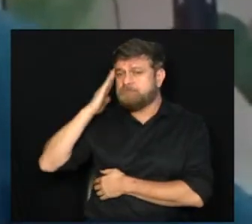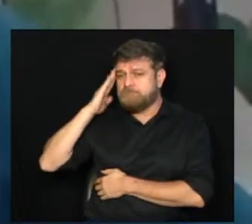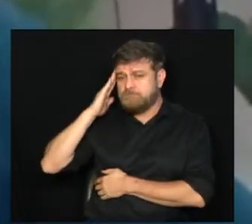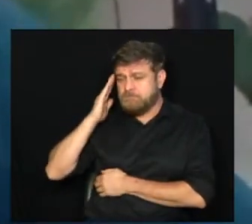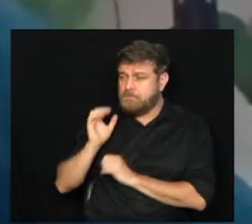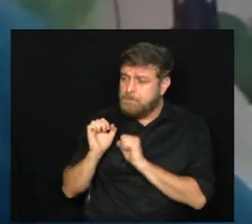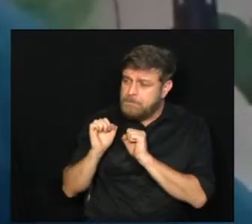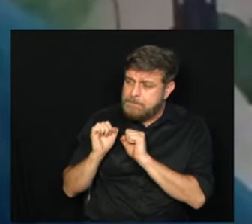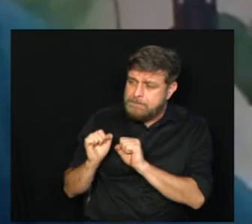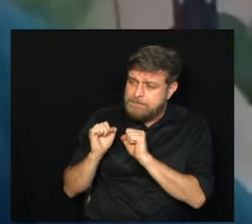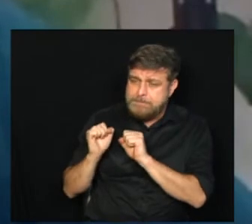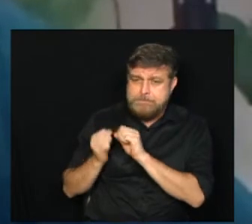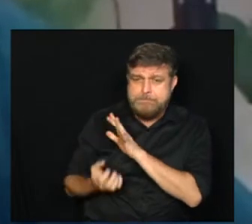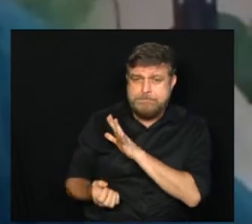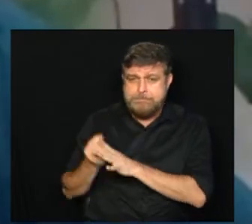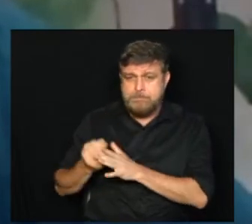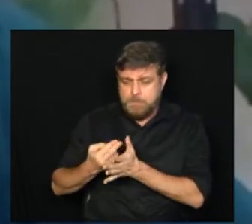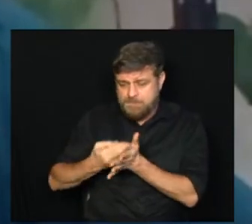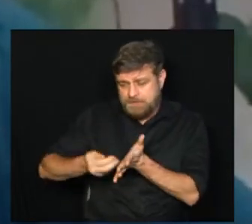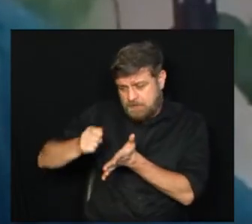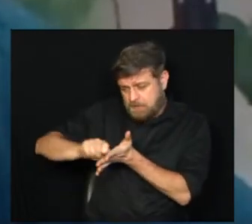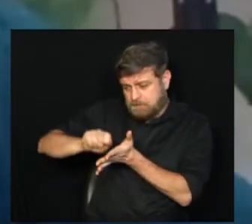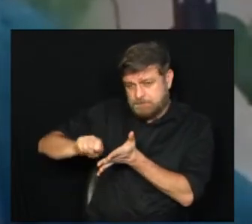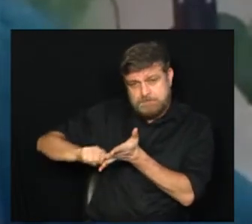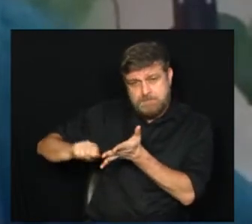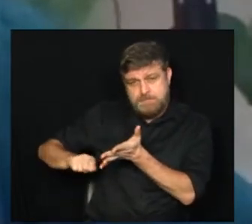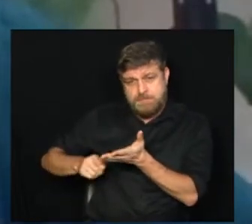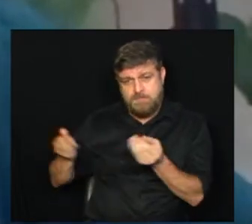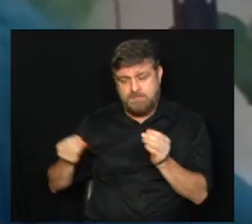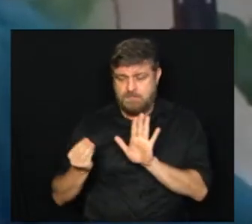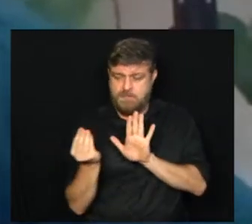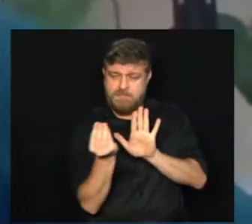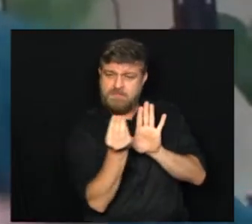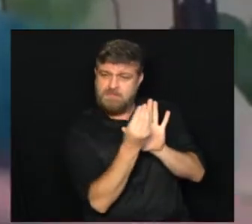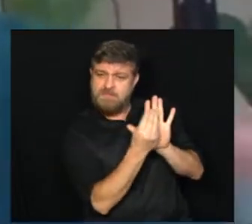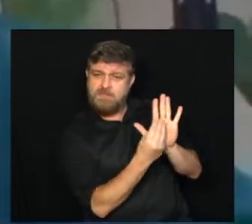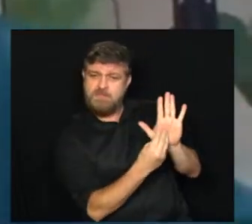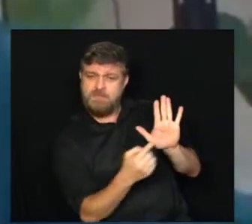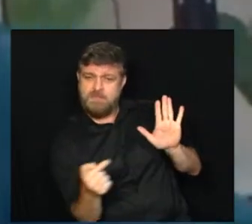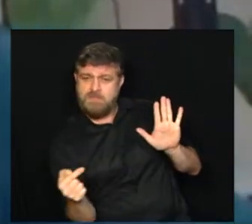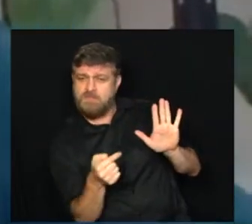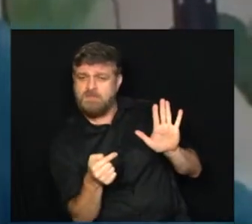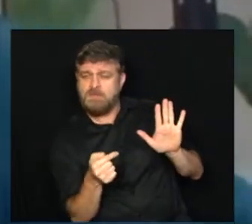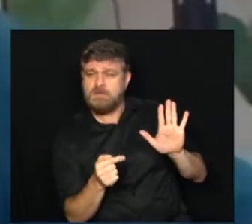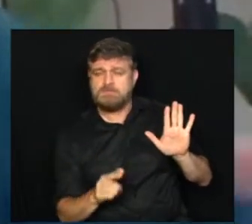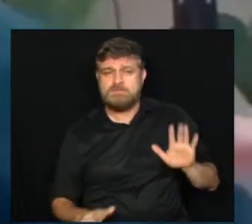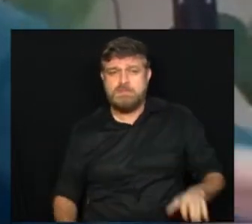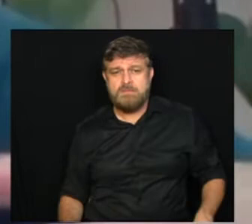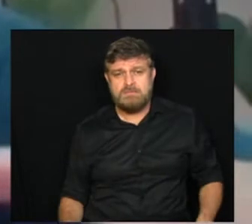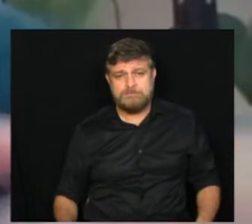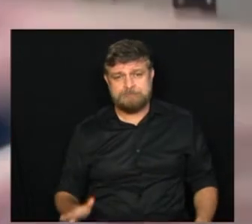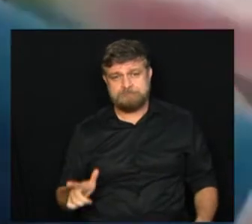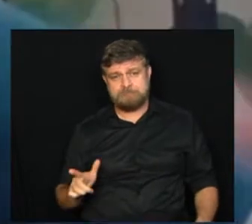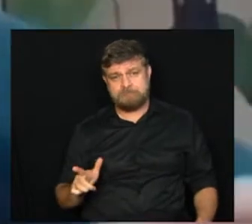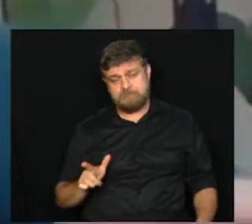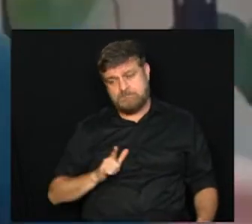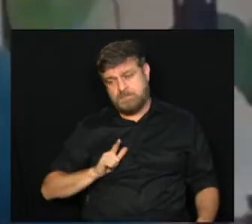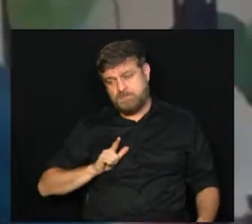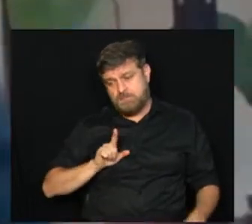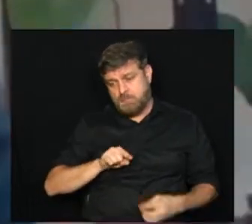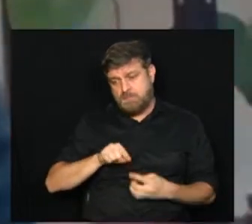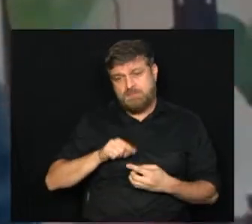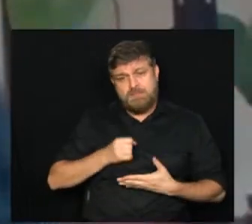possível, no nosso relatório agora, nós colocarmos algo que possa